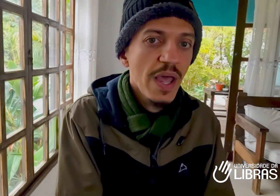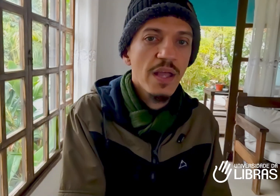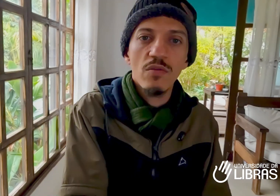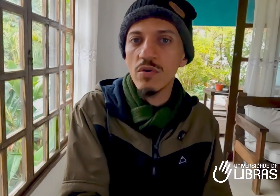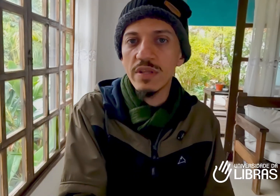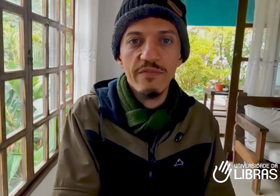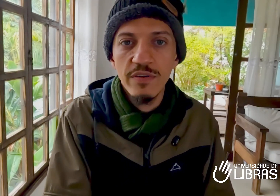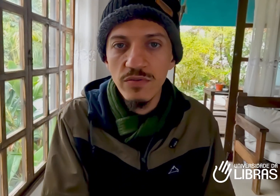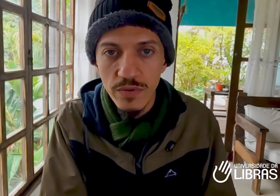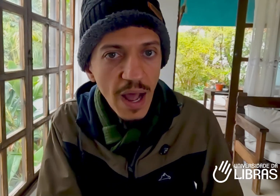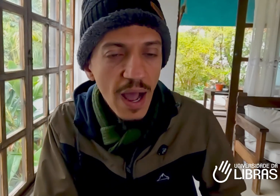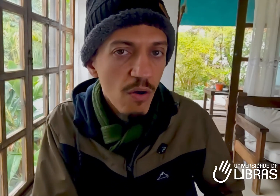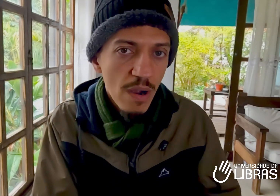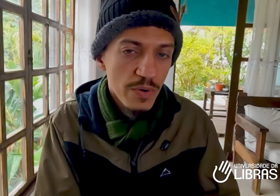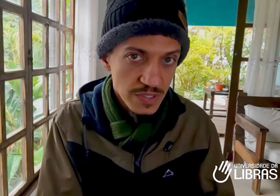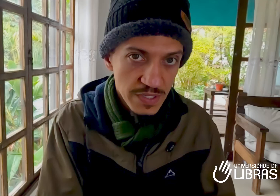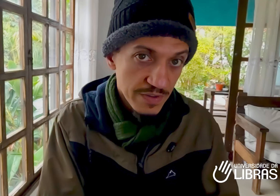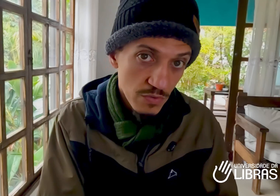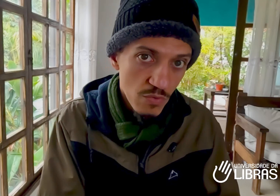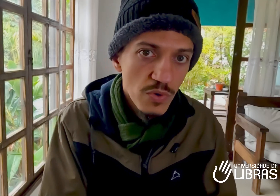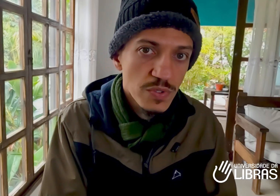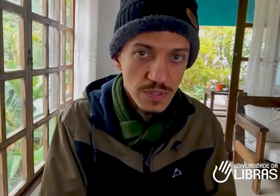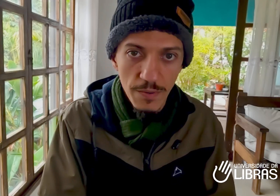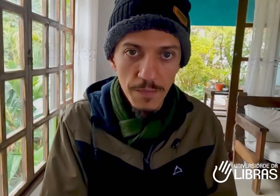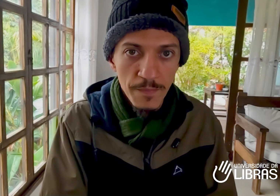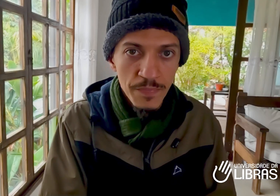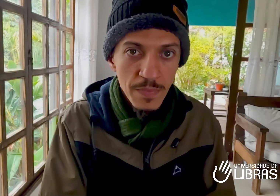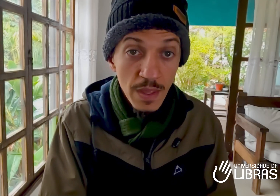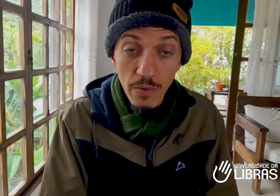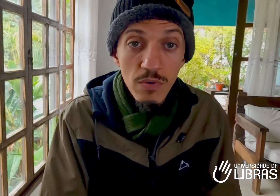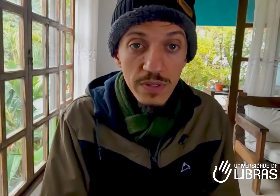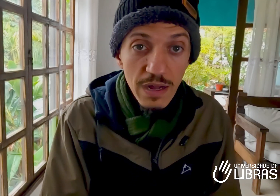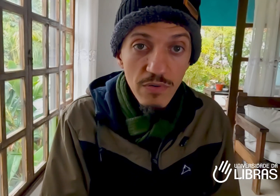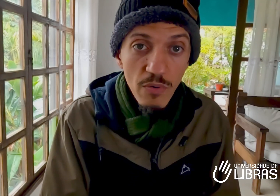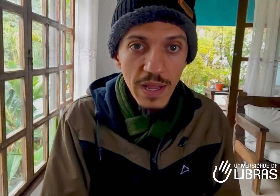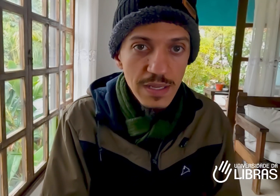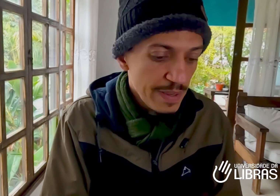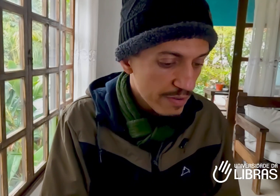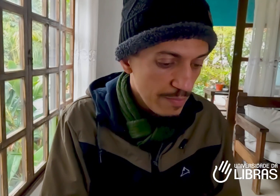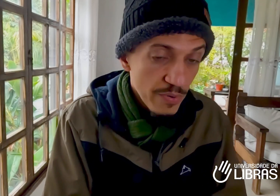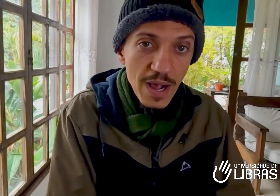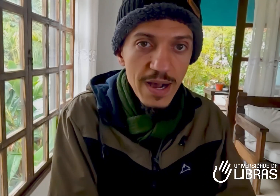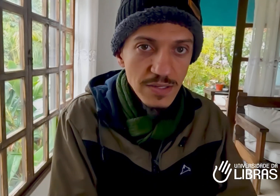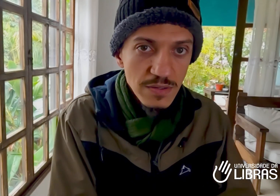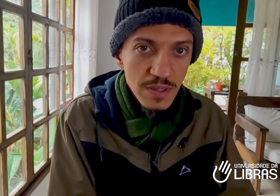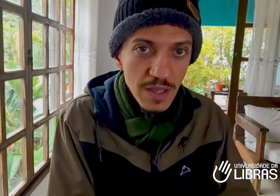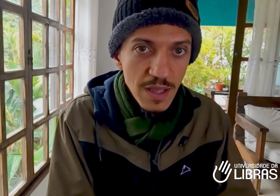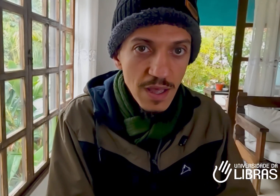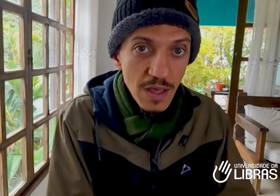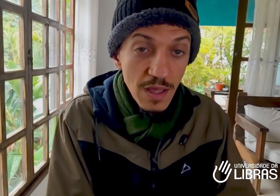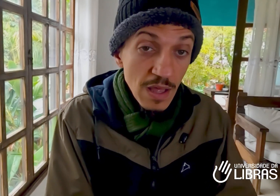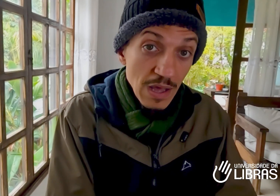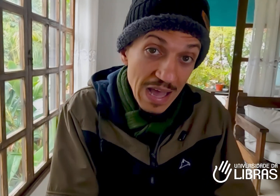no centro, que eu estava indo estudar, alguma coisa assim, fazer um curso e tal. Eu encontrava com eles meio que por acaso.